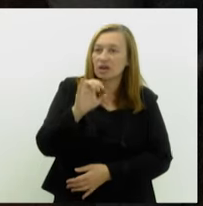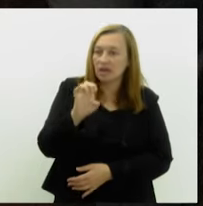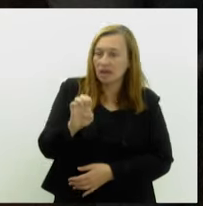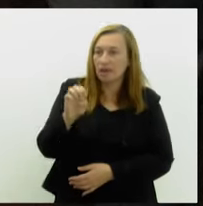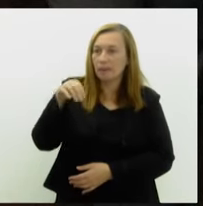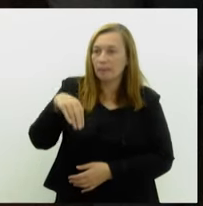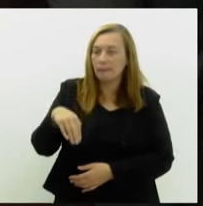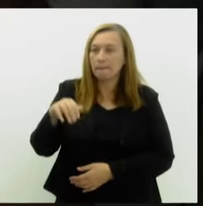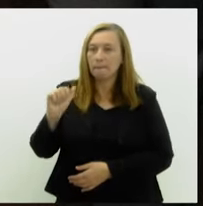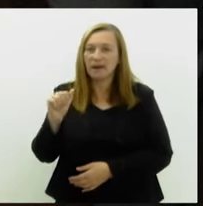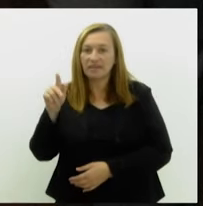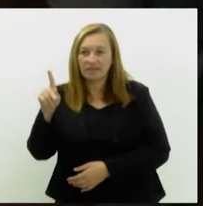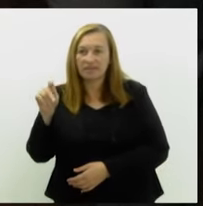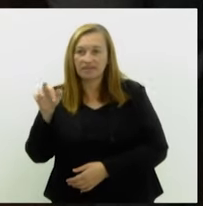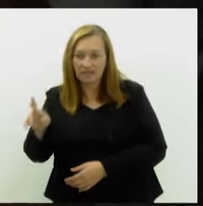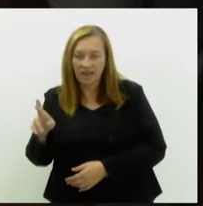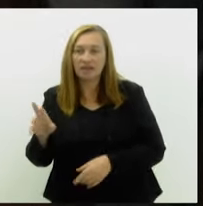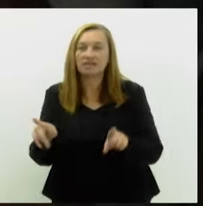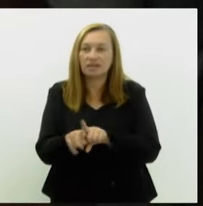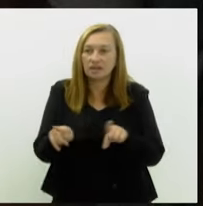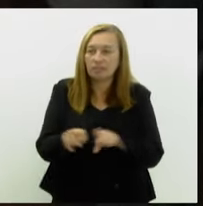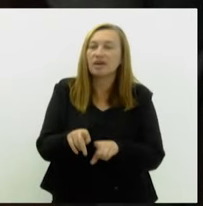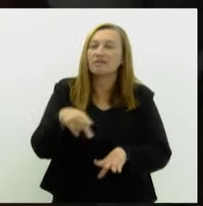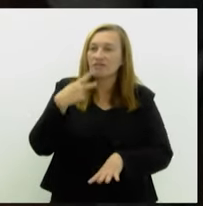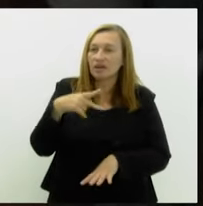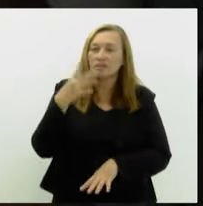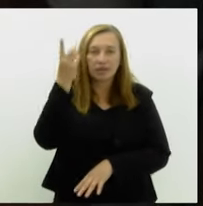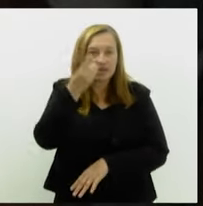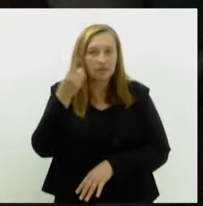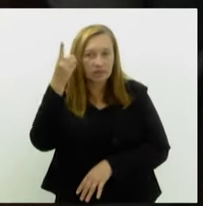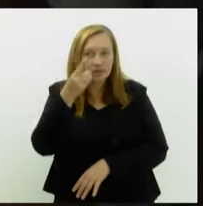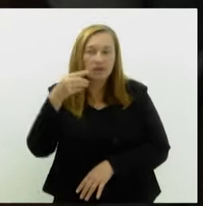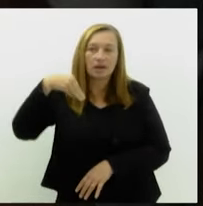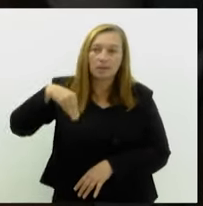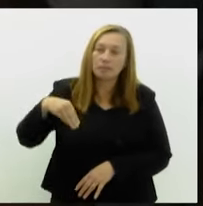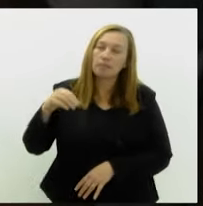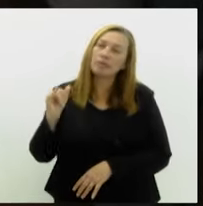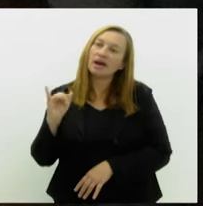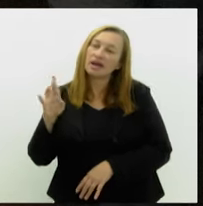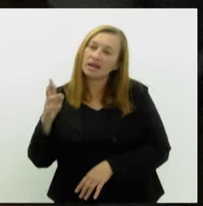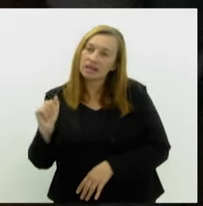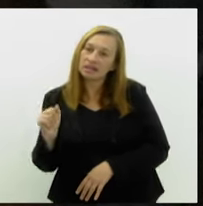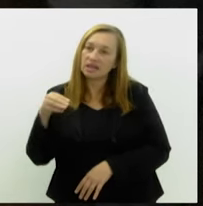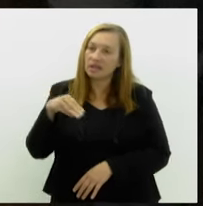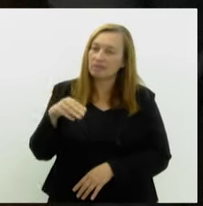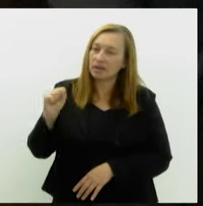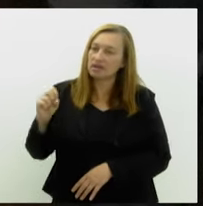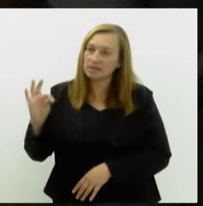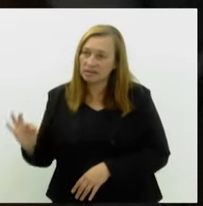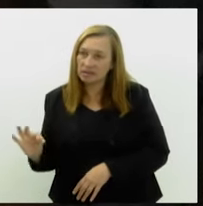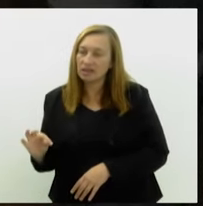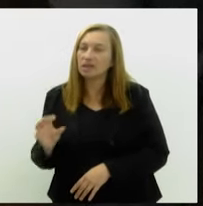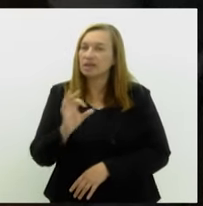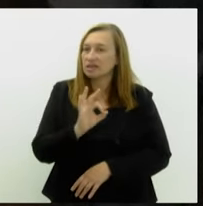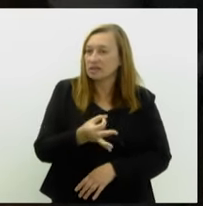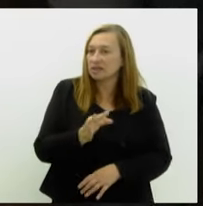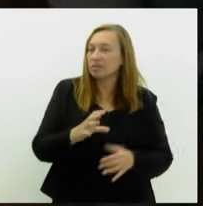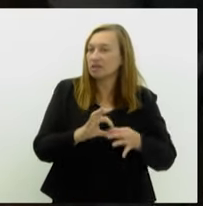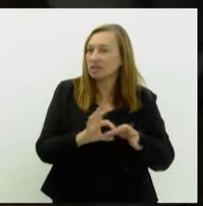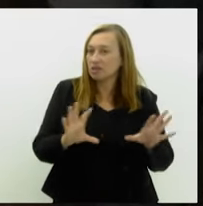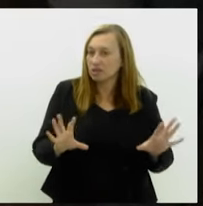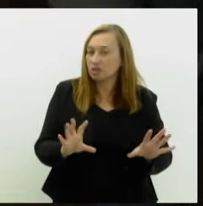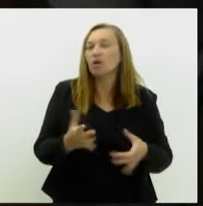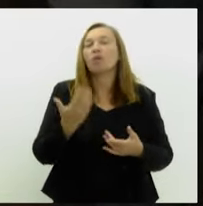Nós falamos para a deputada Marina do MST aquele momento e, obviamente, deixamos passar,